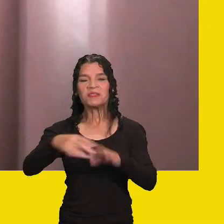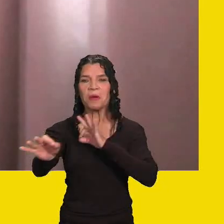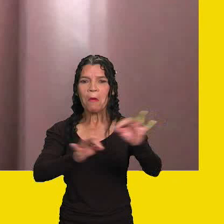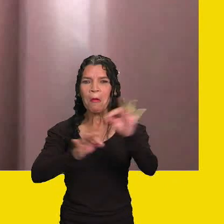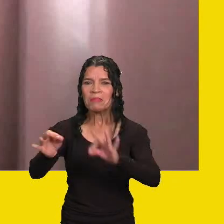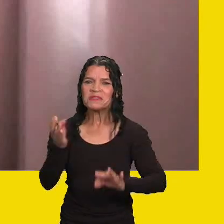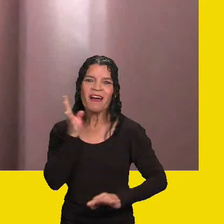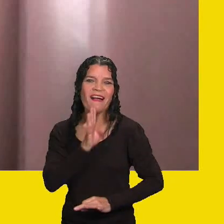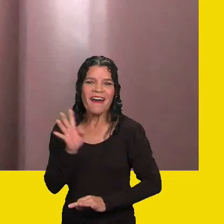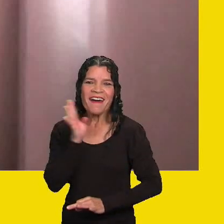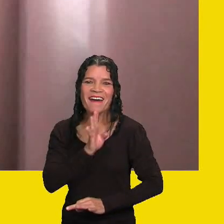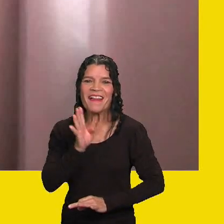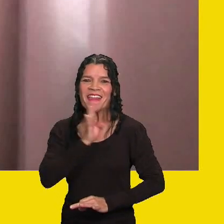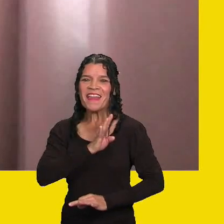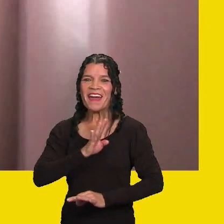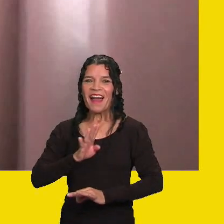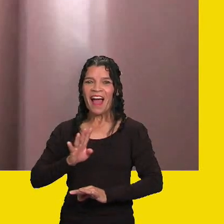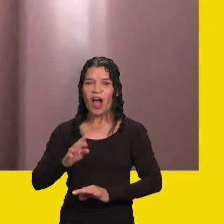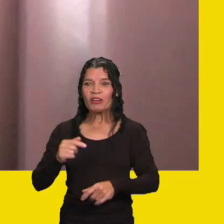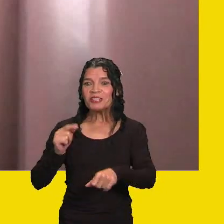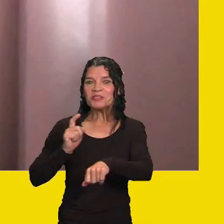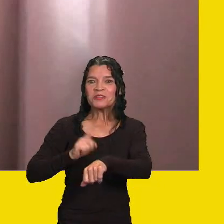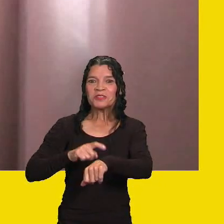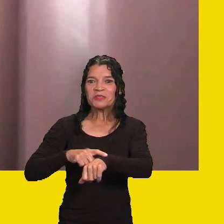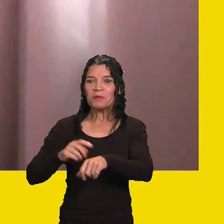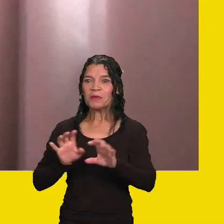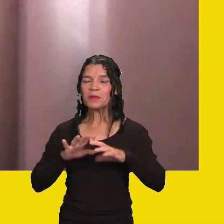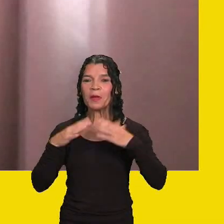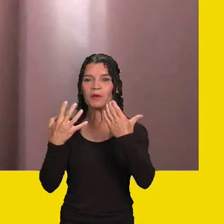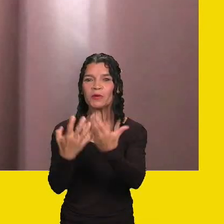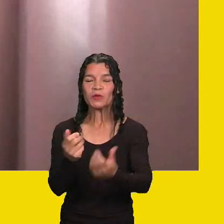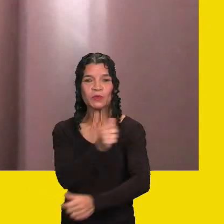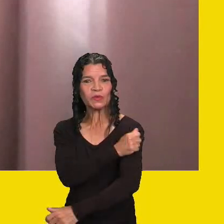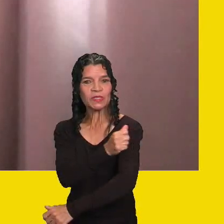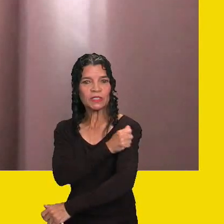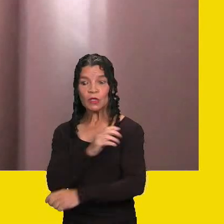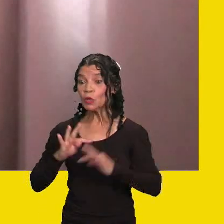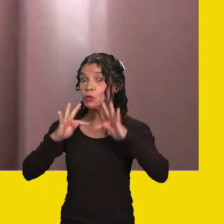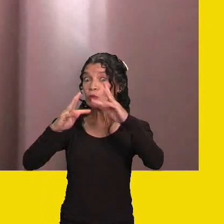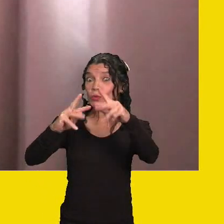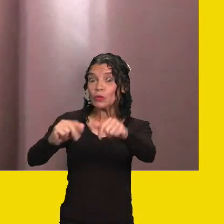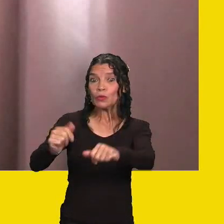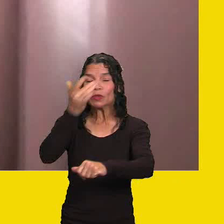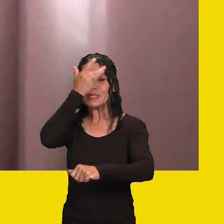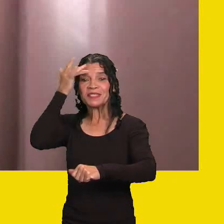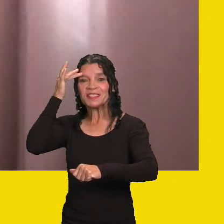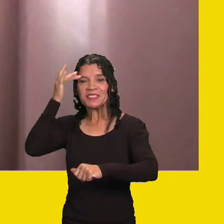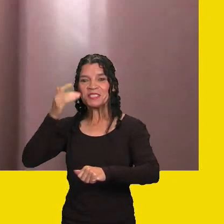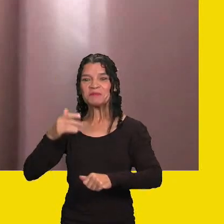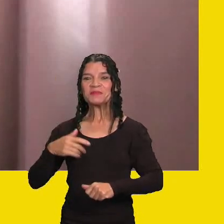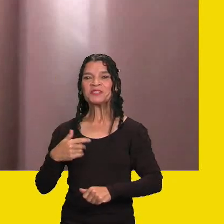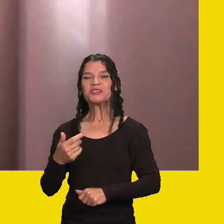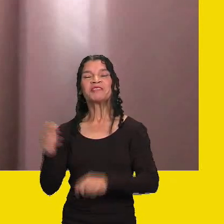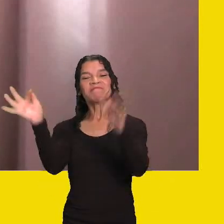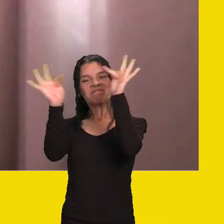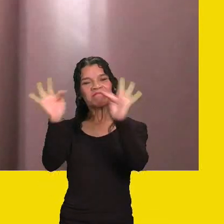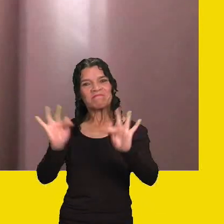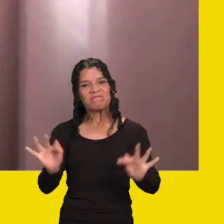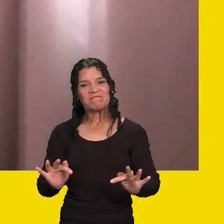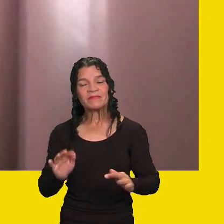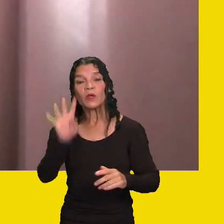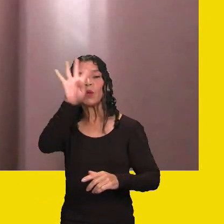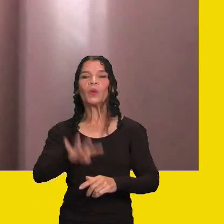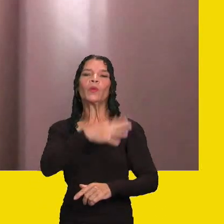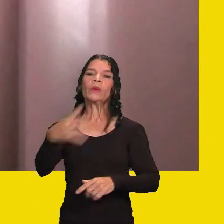muito legal, que veio de uma demanda do estudante e que todo mundo ali saiu satisfeito com isso. Então, assim, o currículo